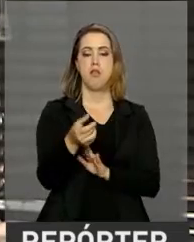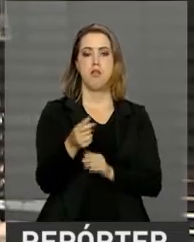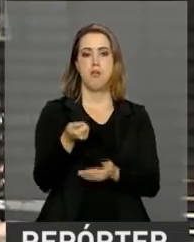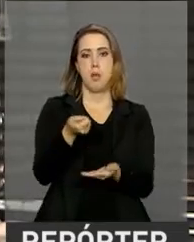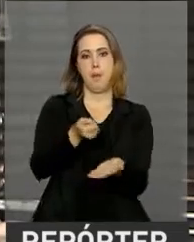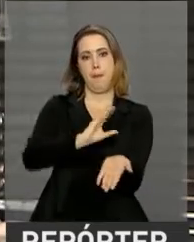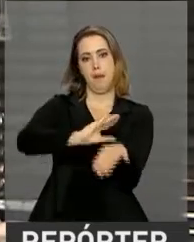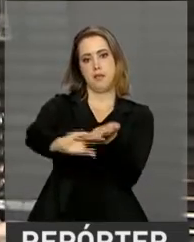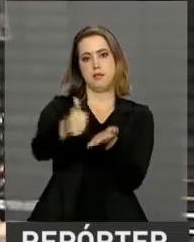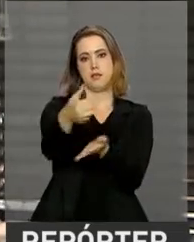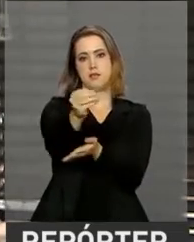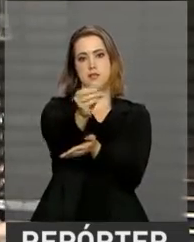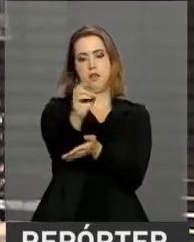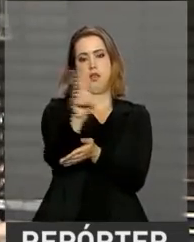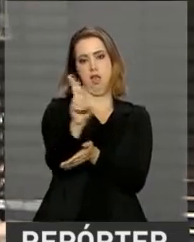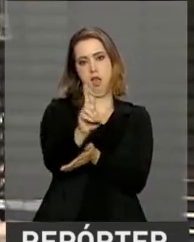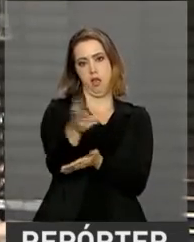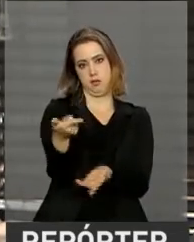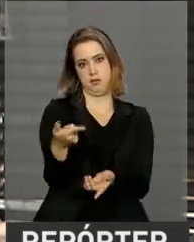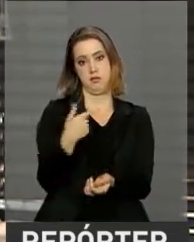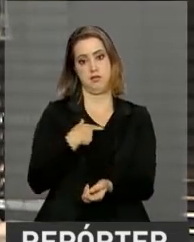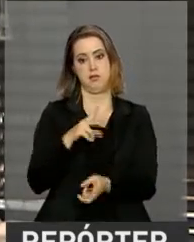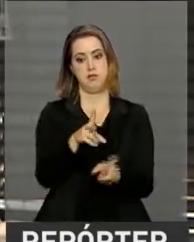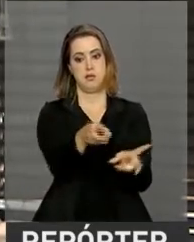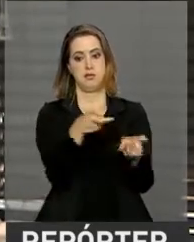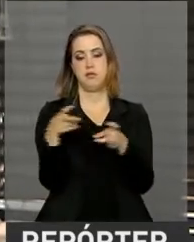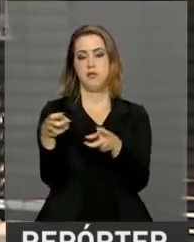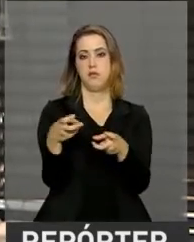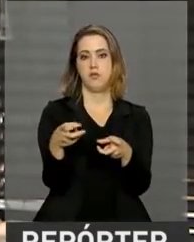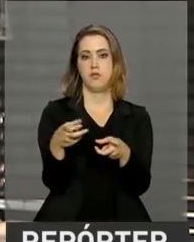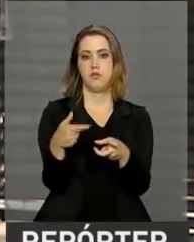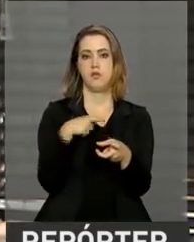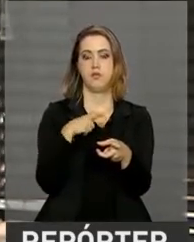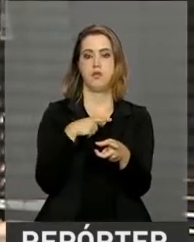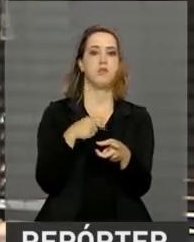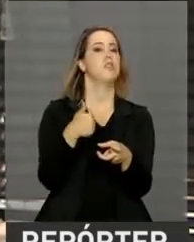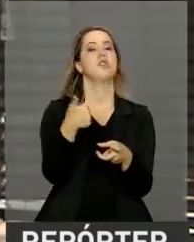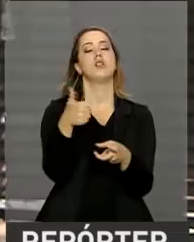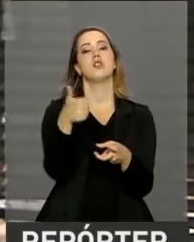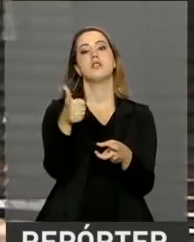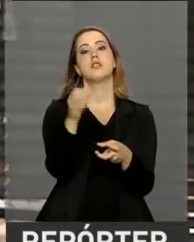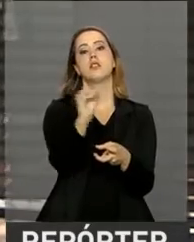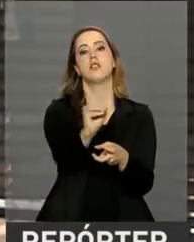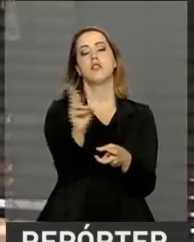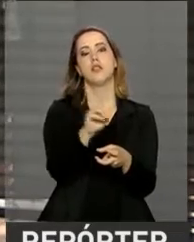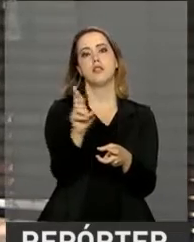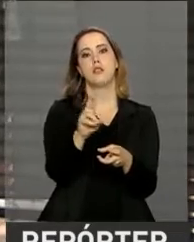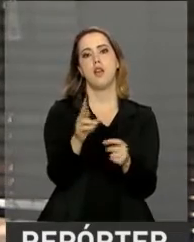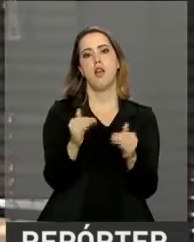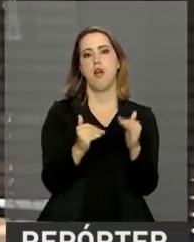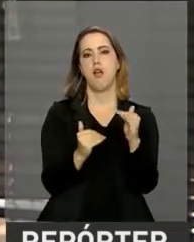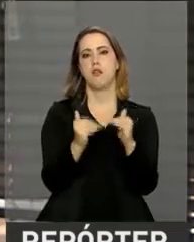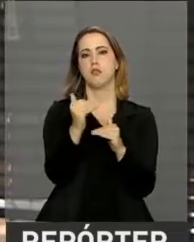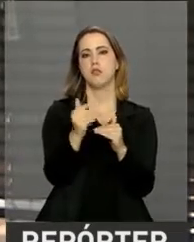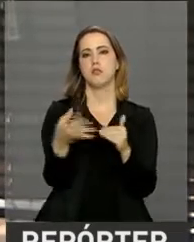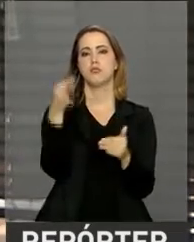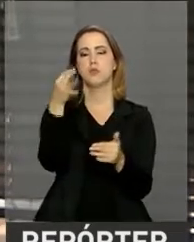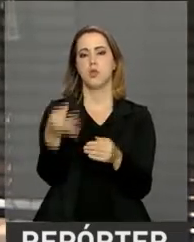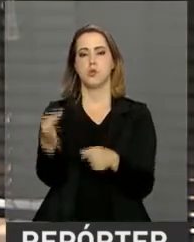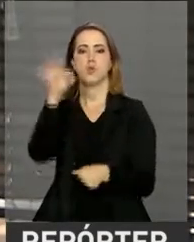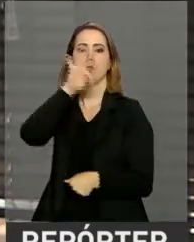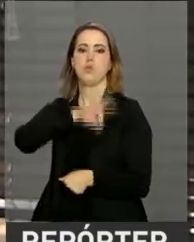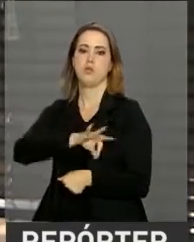abrir essa nova loja se ele tiver a expectativa por exemplo de obter 110 reais ou seja de de volta de retorno